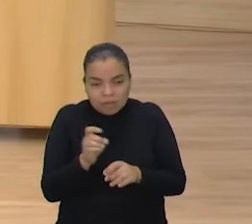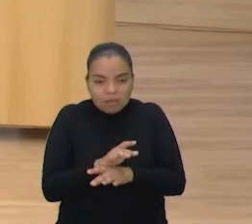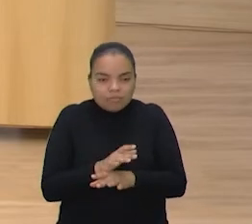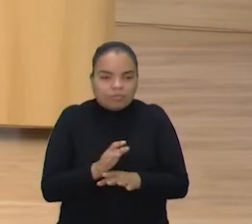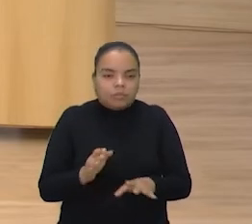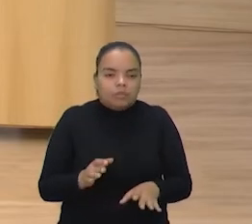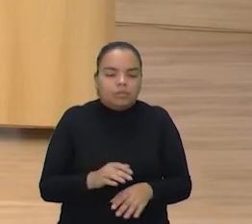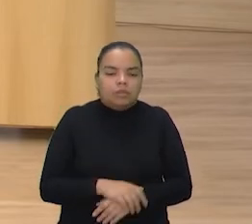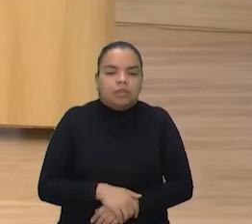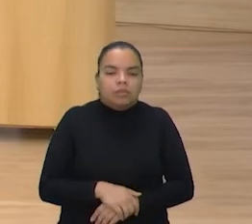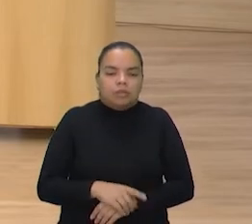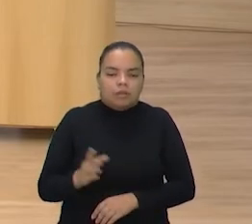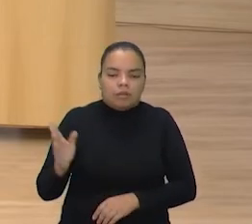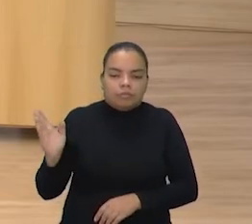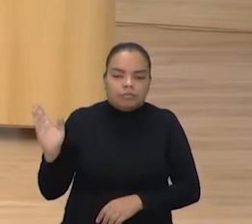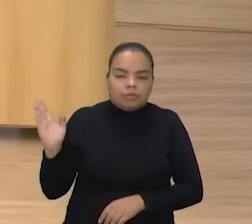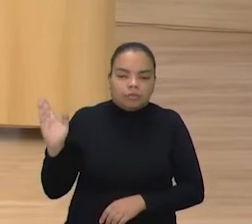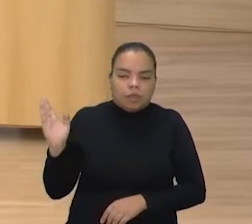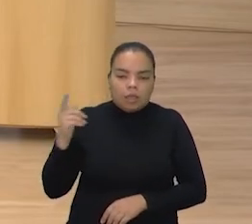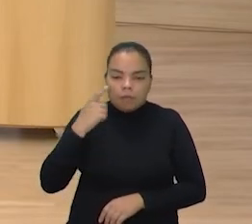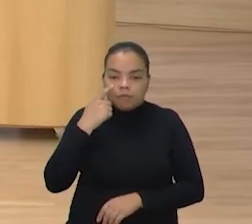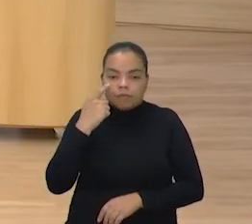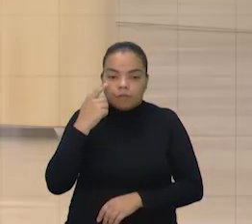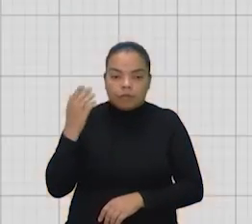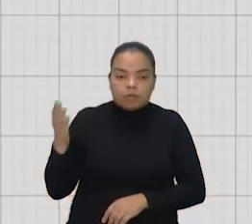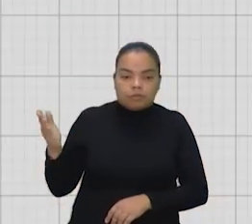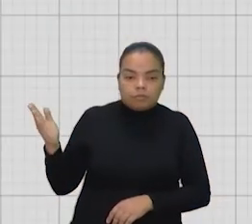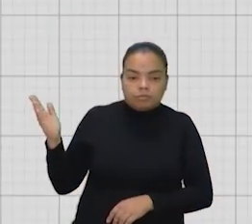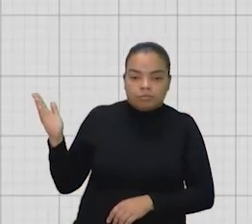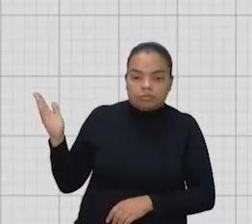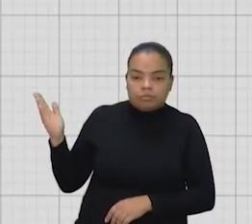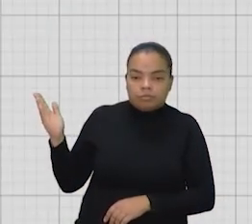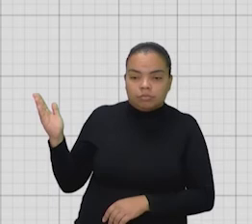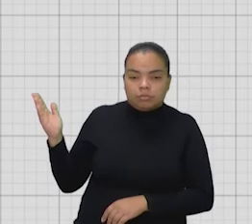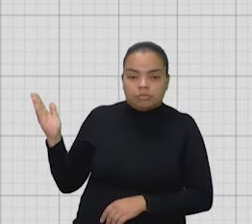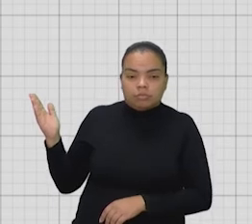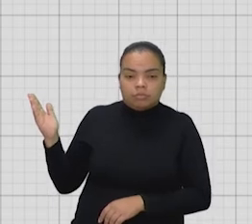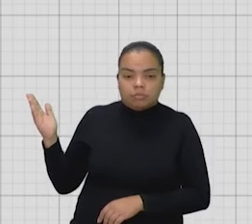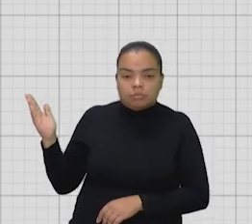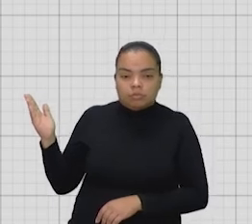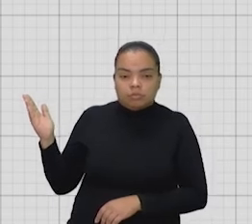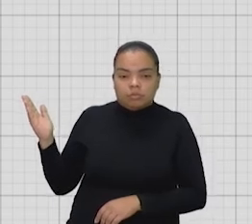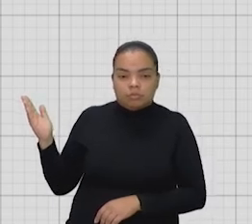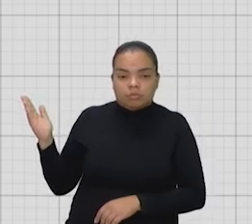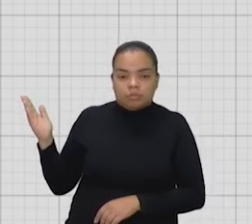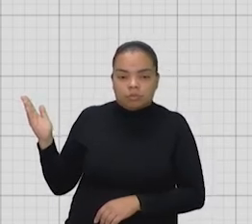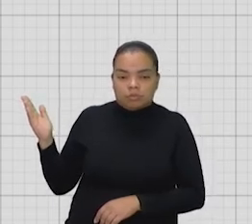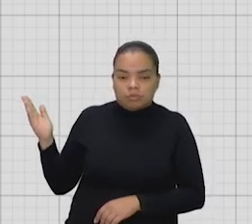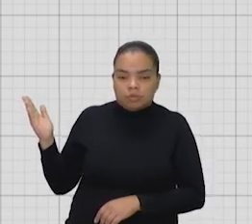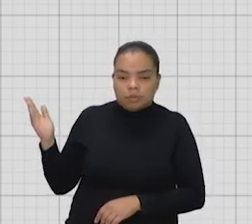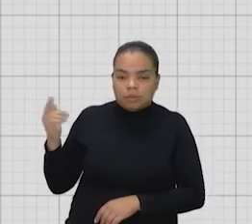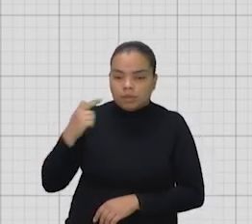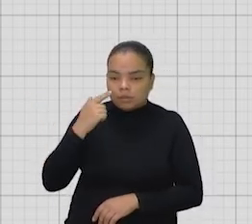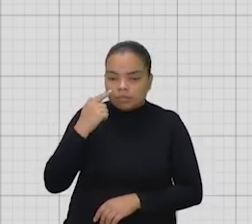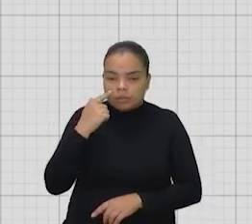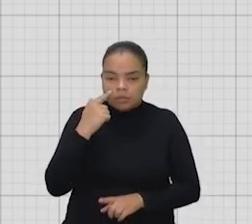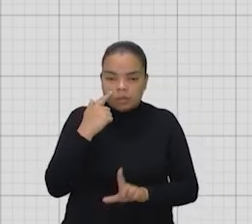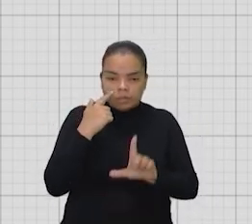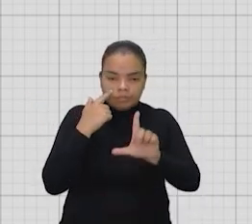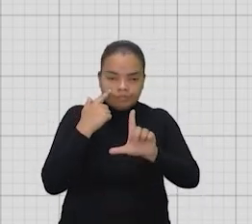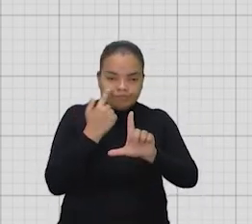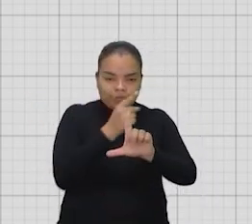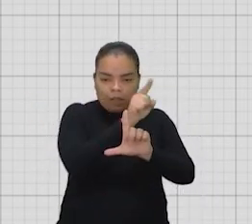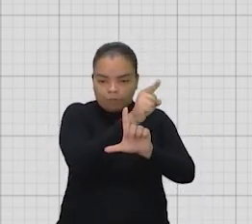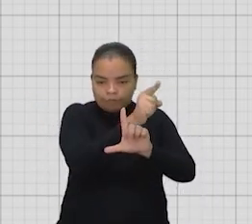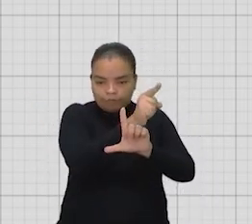vocês? Então, o gráfico, olha lá como que vai ficar, ó. Este gráfico decrescente, como a gente tinha pensado, né? E essa é a digitação. Se